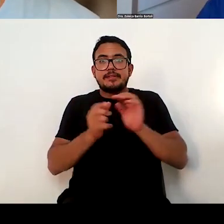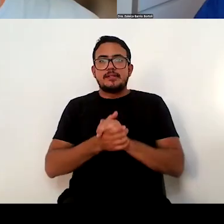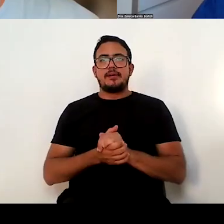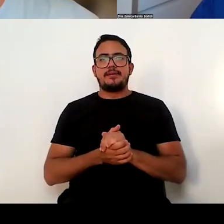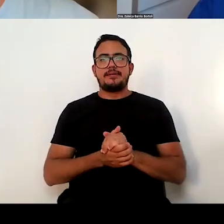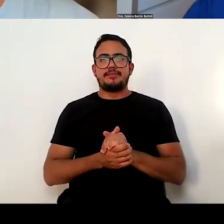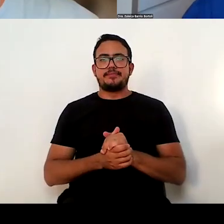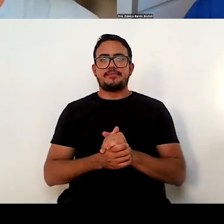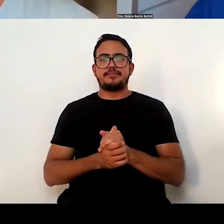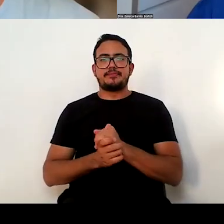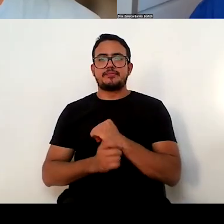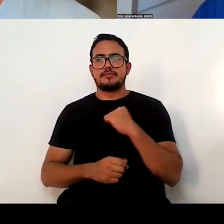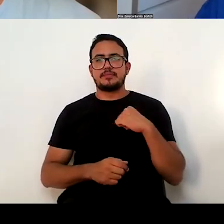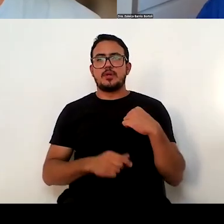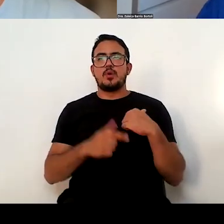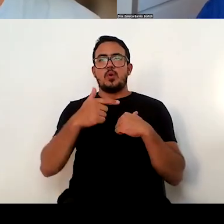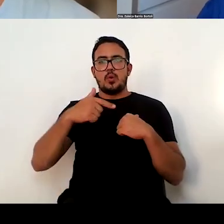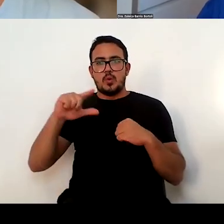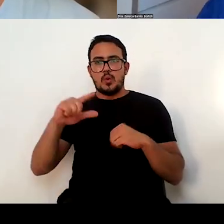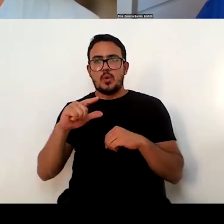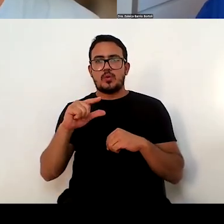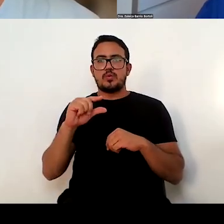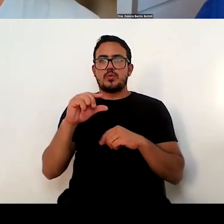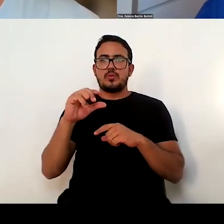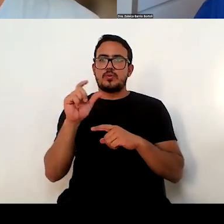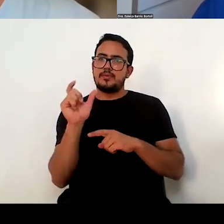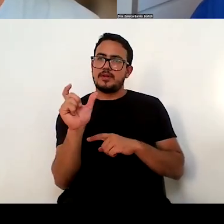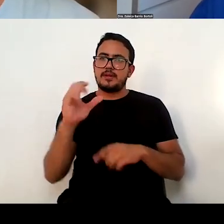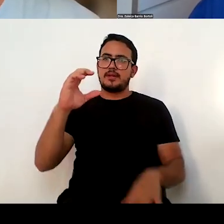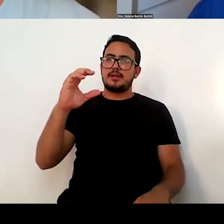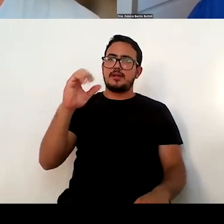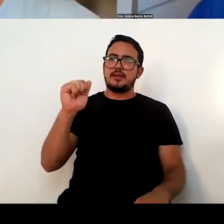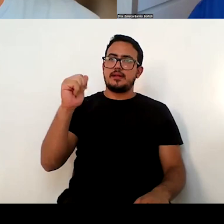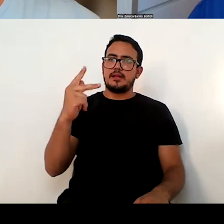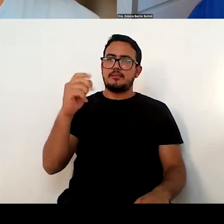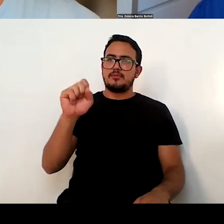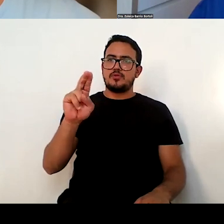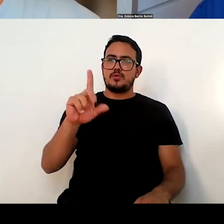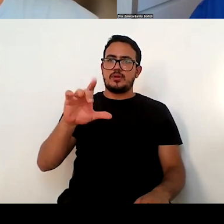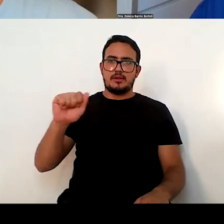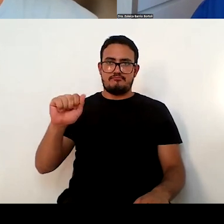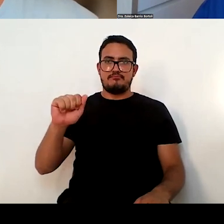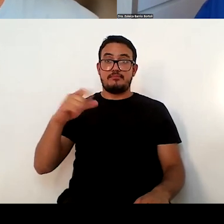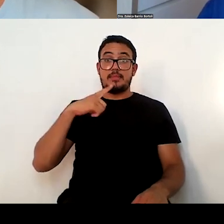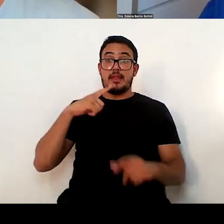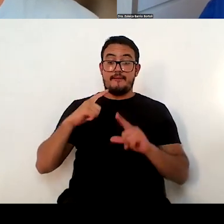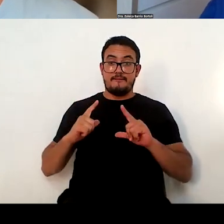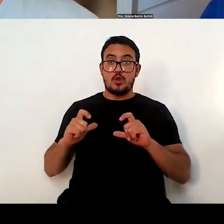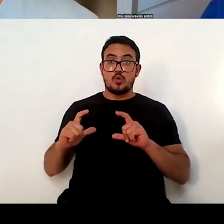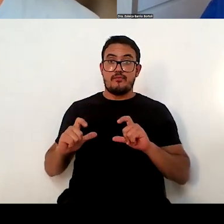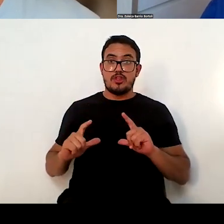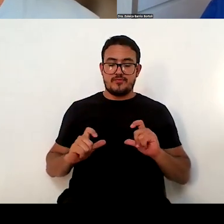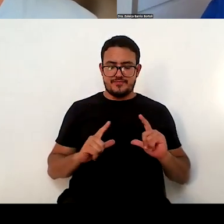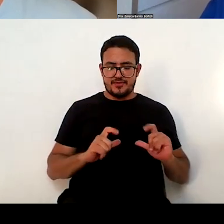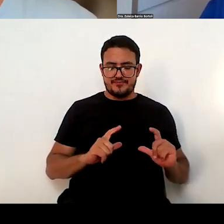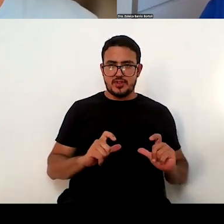consegue identificar. Agora, a cápsula ela vai tirar fotos, ela não vai coletar biópsia e nem vai retirar lesão. Então, ela pode